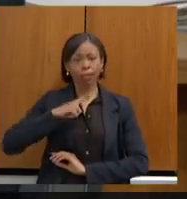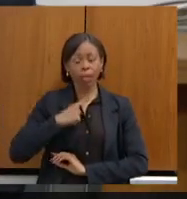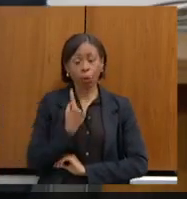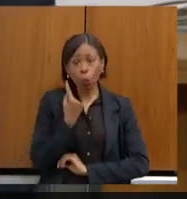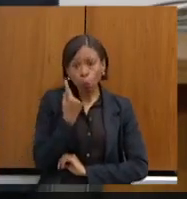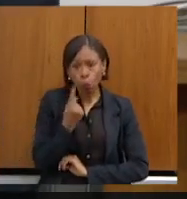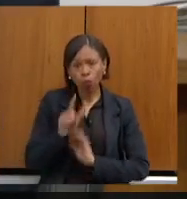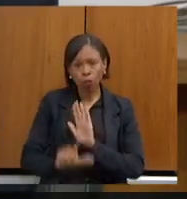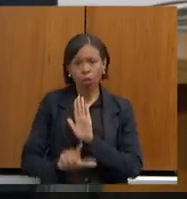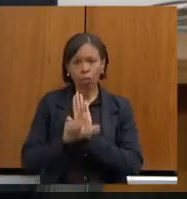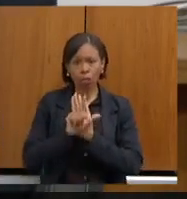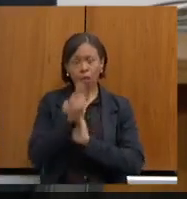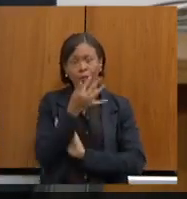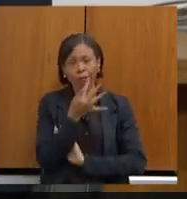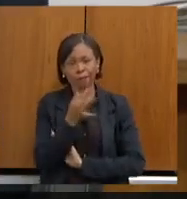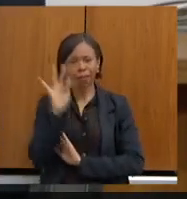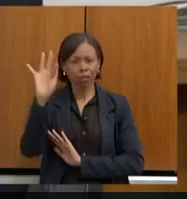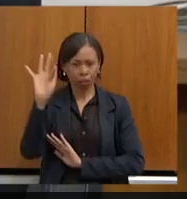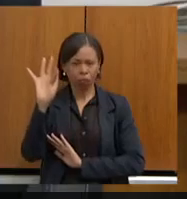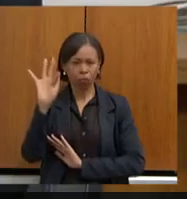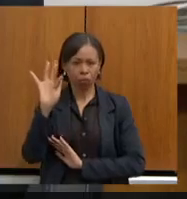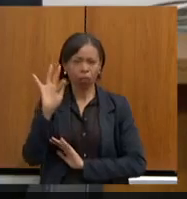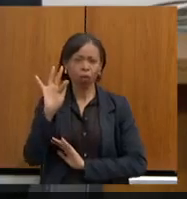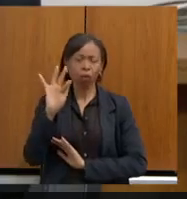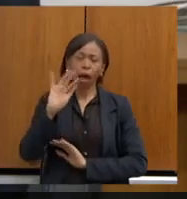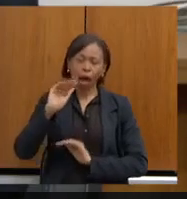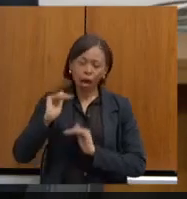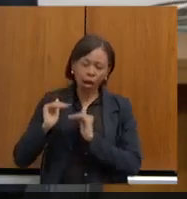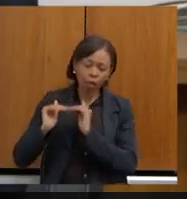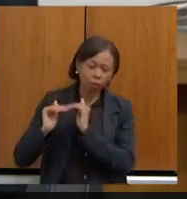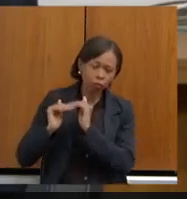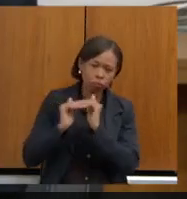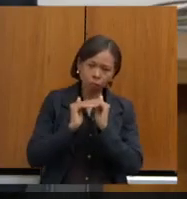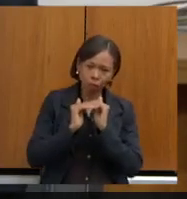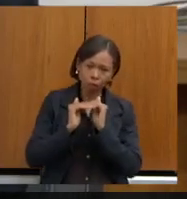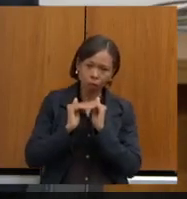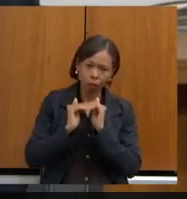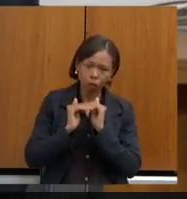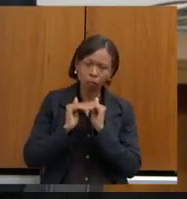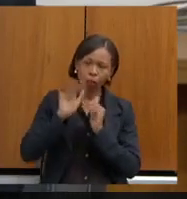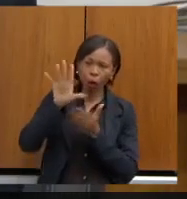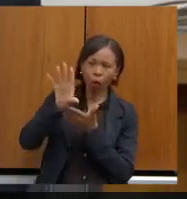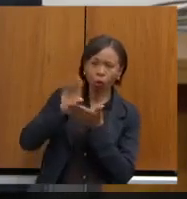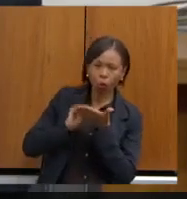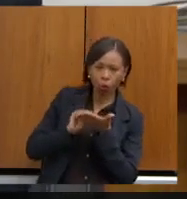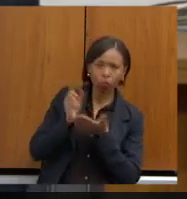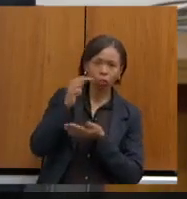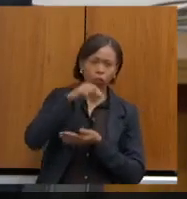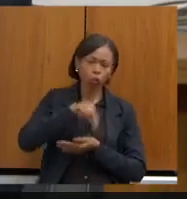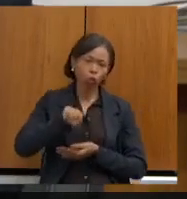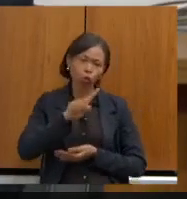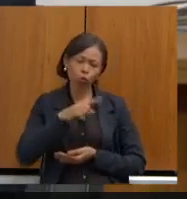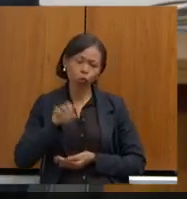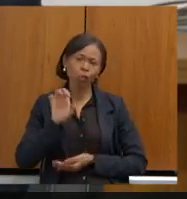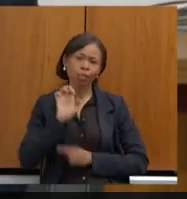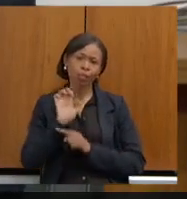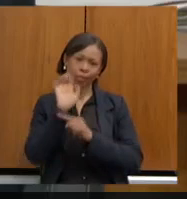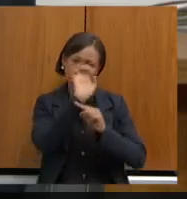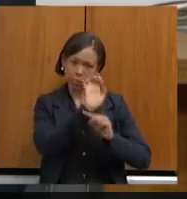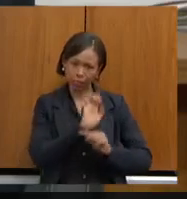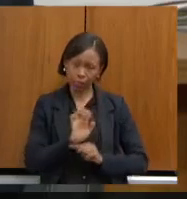uma Legislação Federal e essa legislação por simetria ela é aplicada aos Estados Então é isso basicamente a discussão do momento